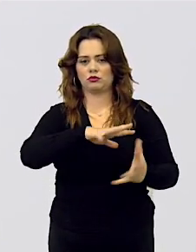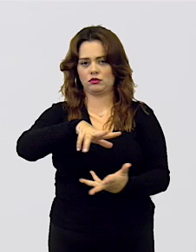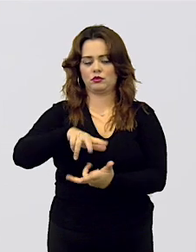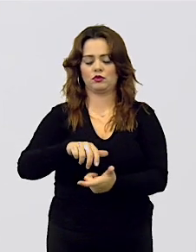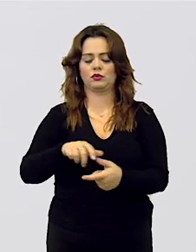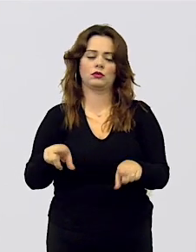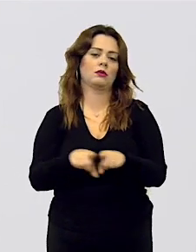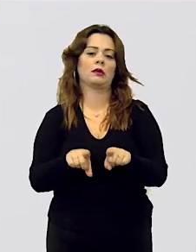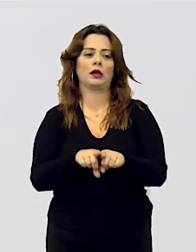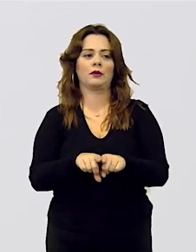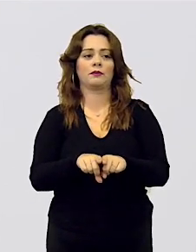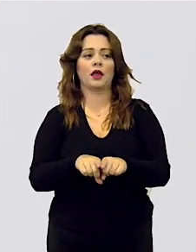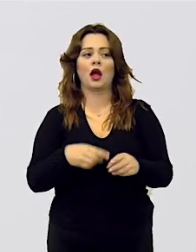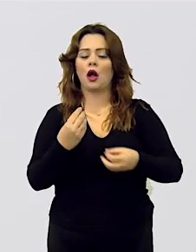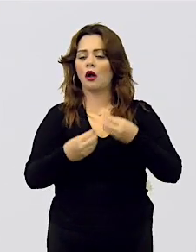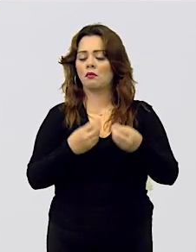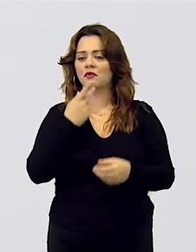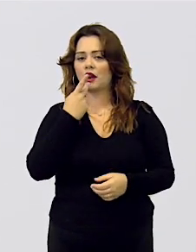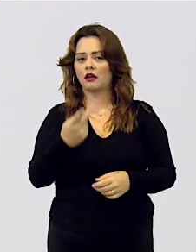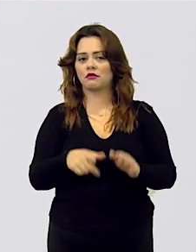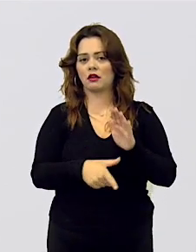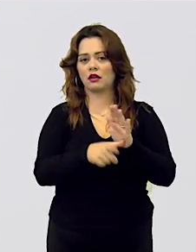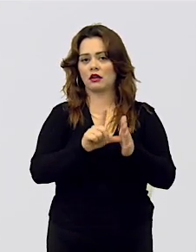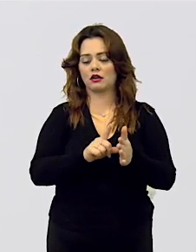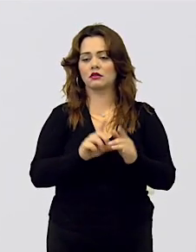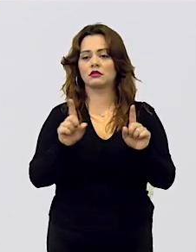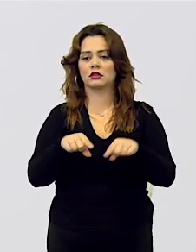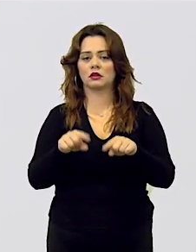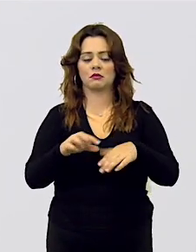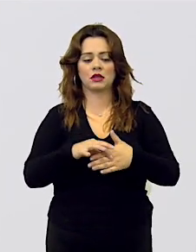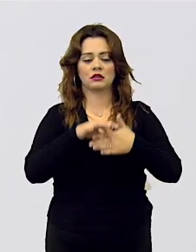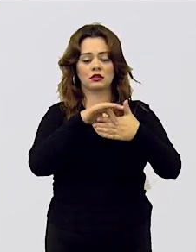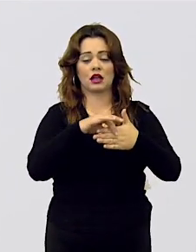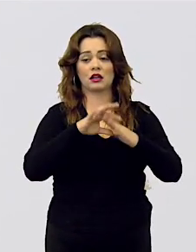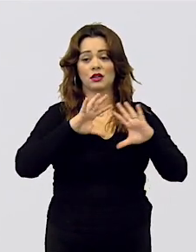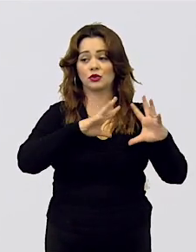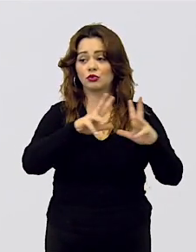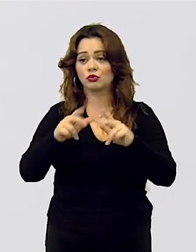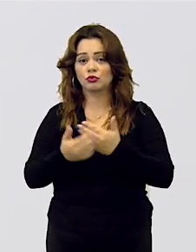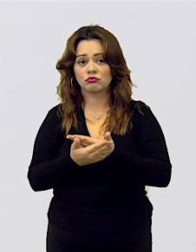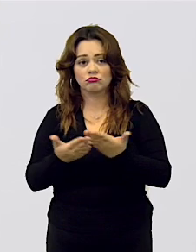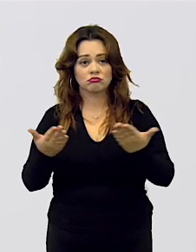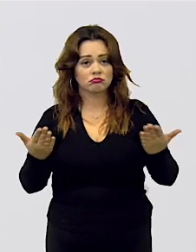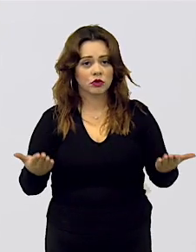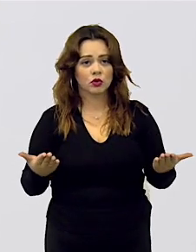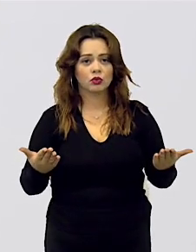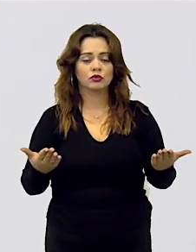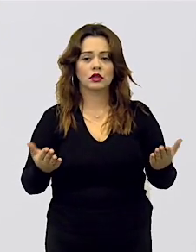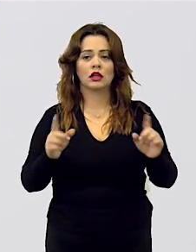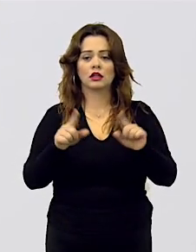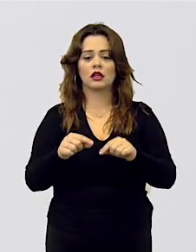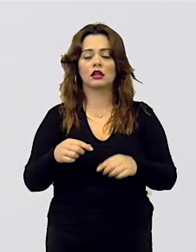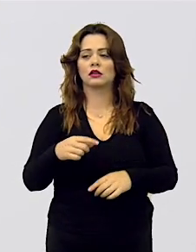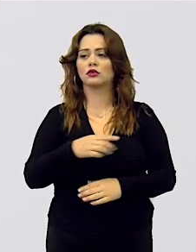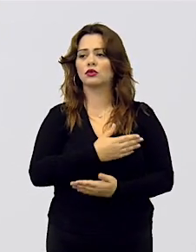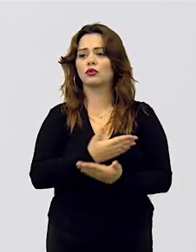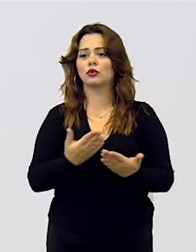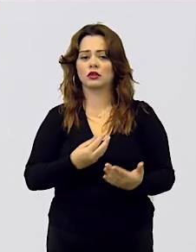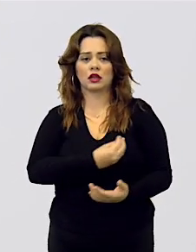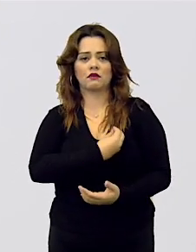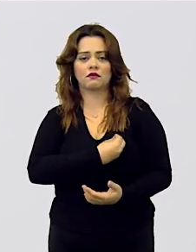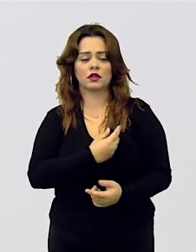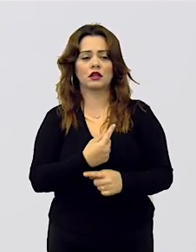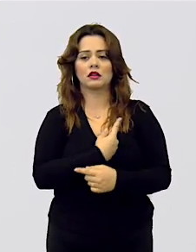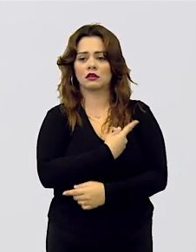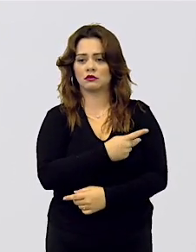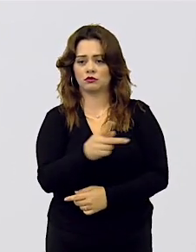e Como dizia destacando a participação de todos aqui que nos honram com as suas presenças